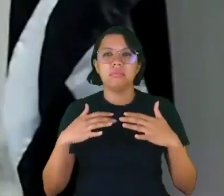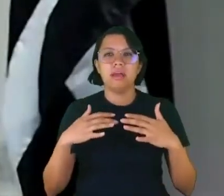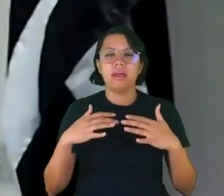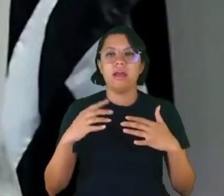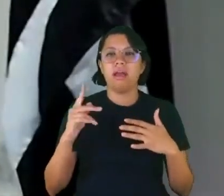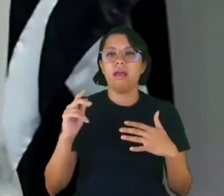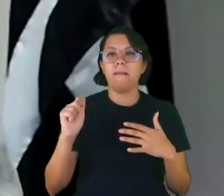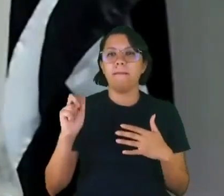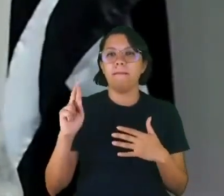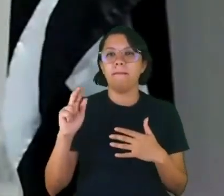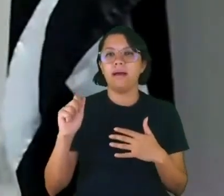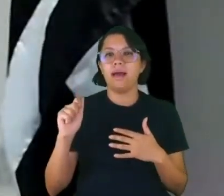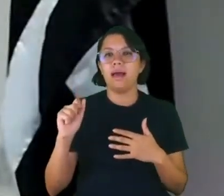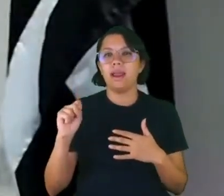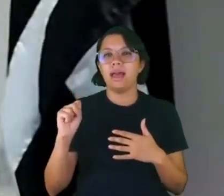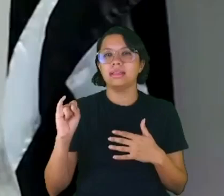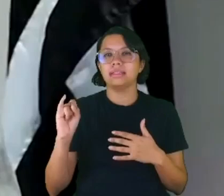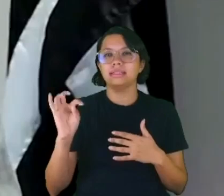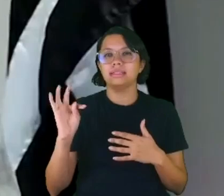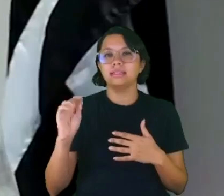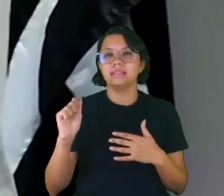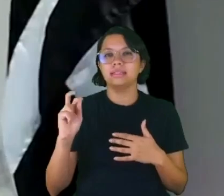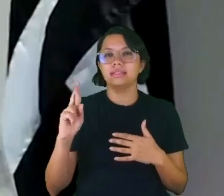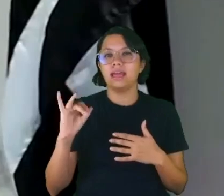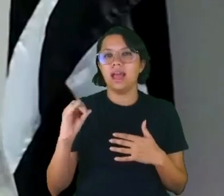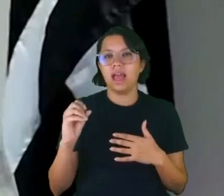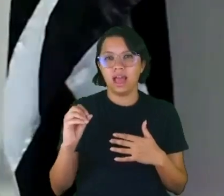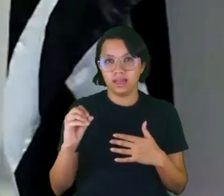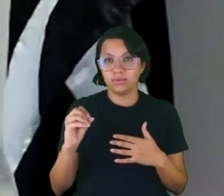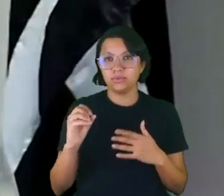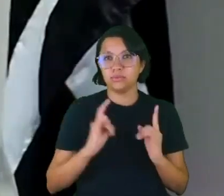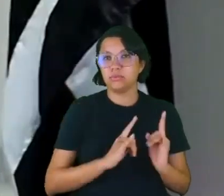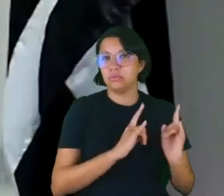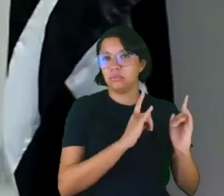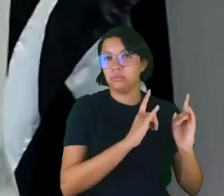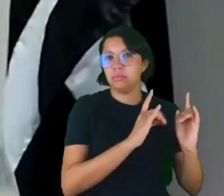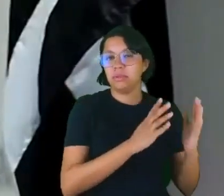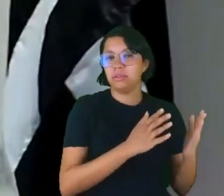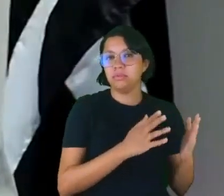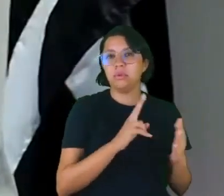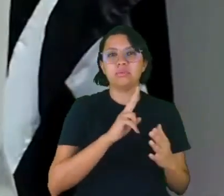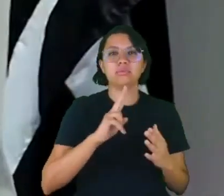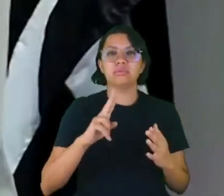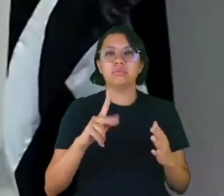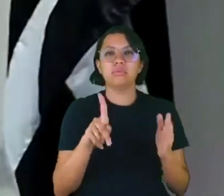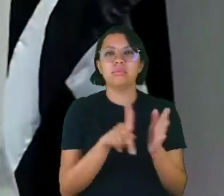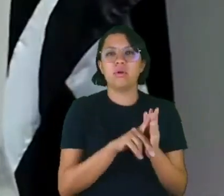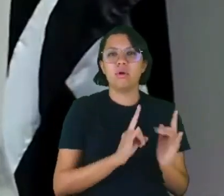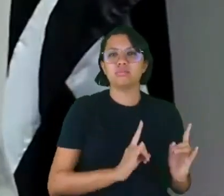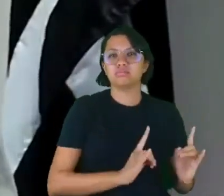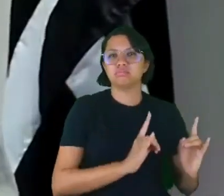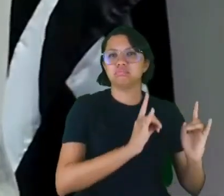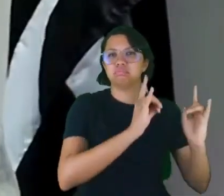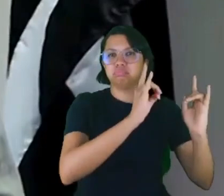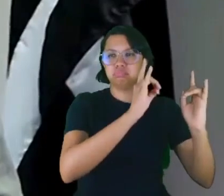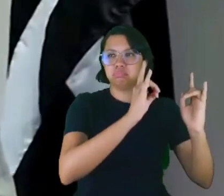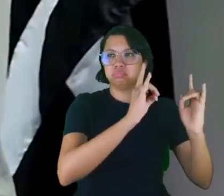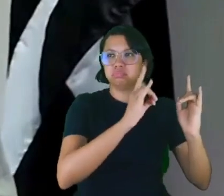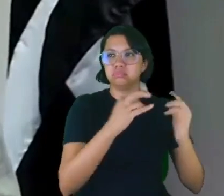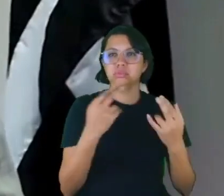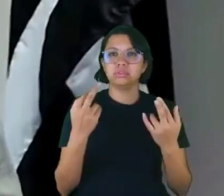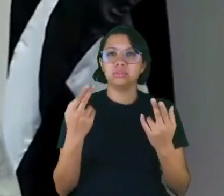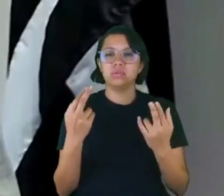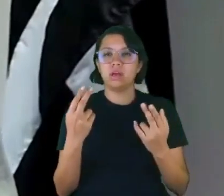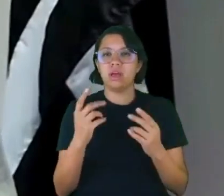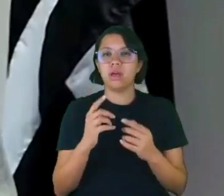edifícios, eu tive um caso semelhante, que era Natura, um loteamento chamado Natura. E a empresa